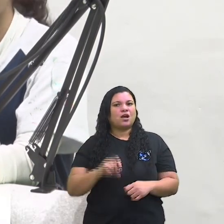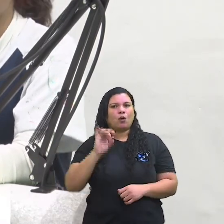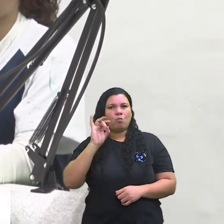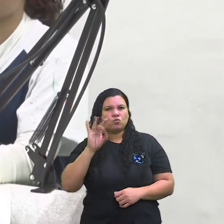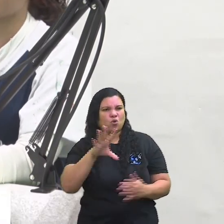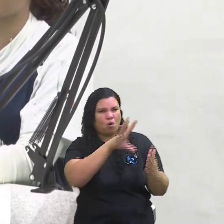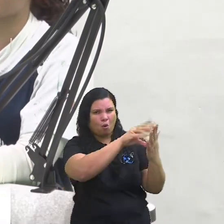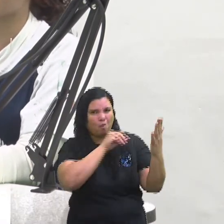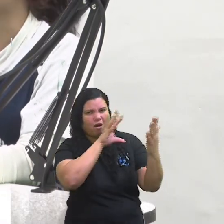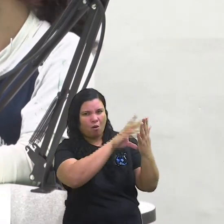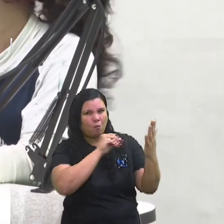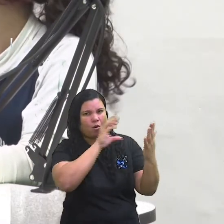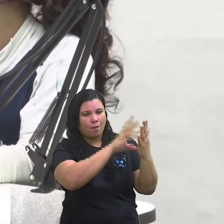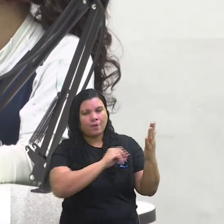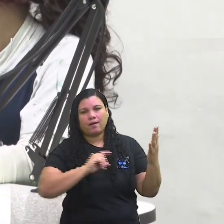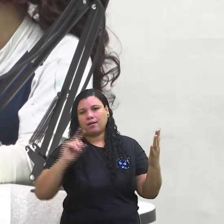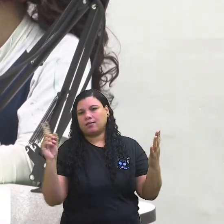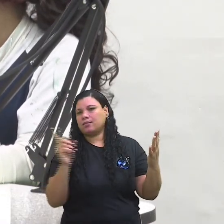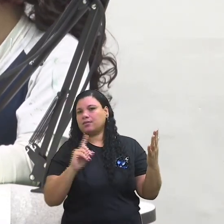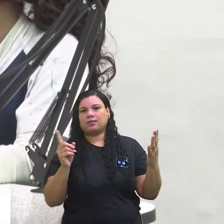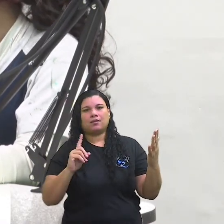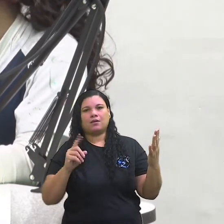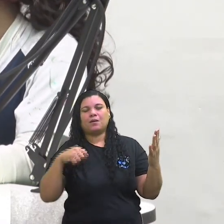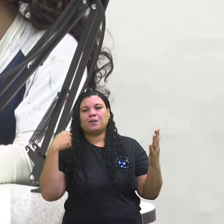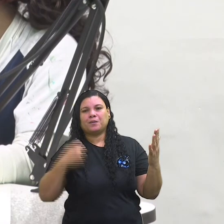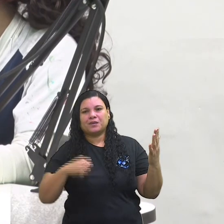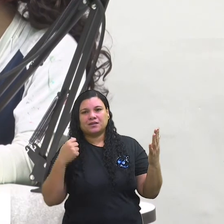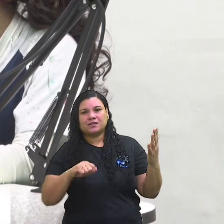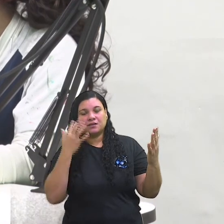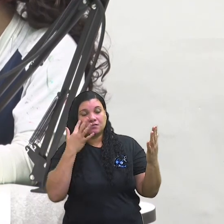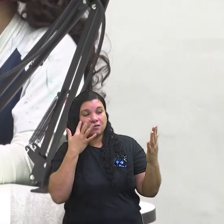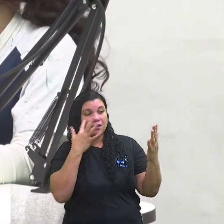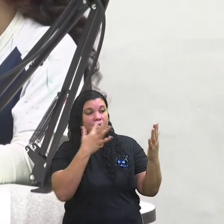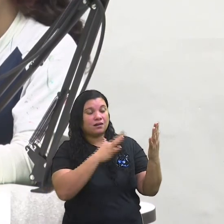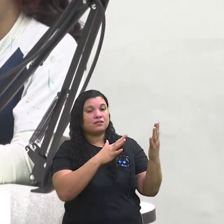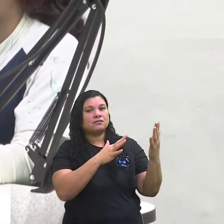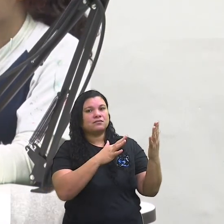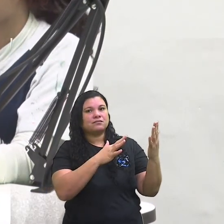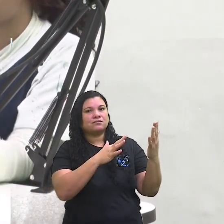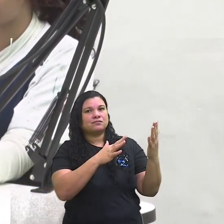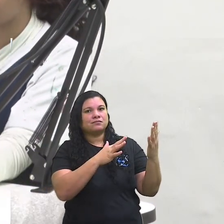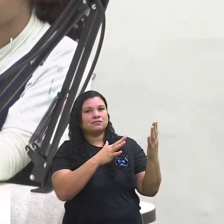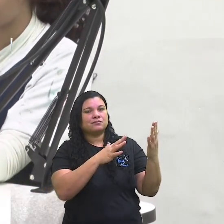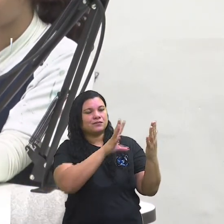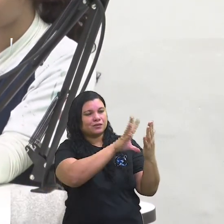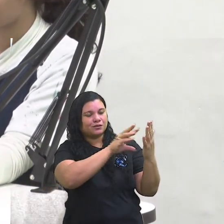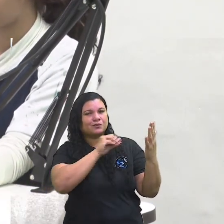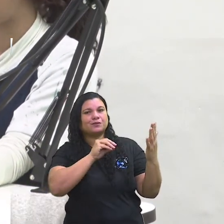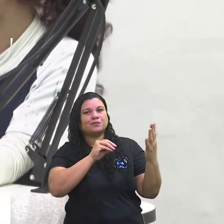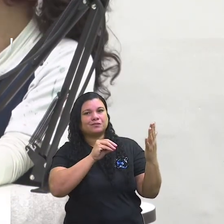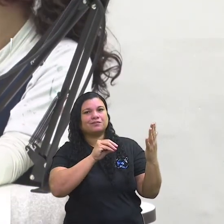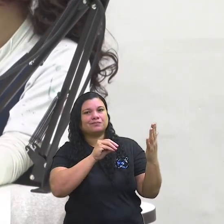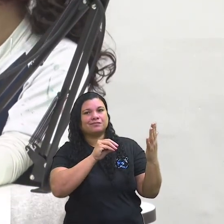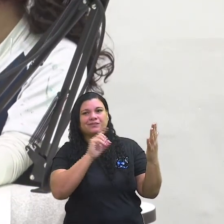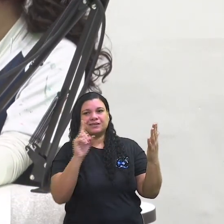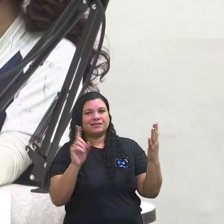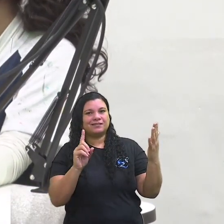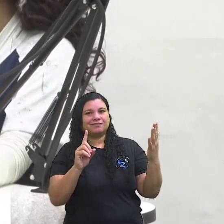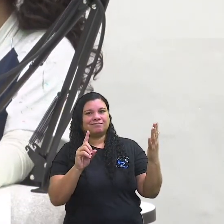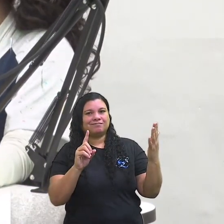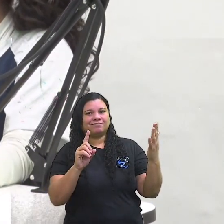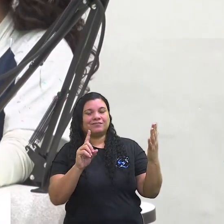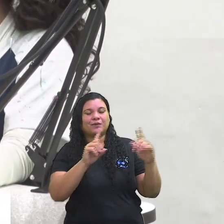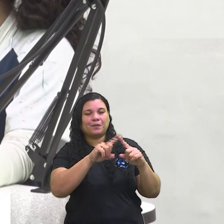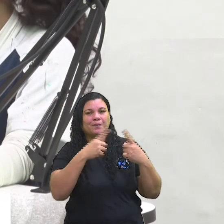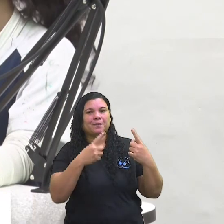que ouvir também. O certo é ouvir, não olhar sempre. Exatamente, ouvir. Então você